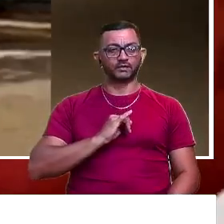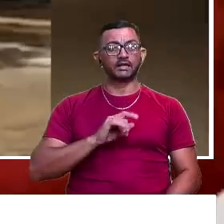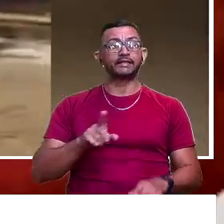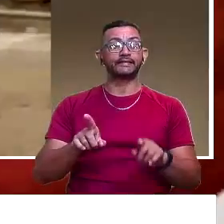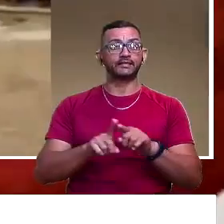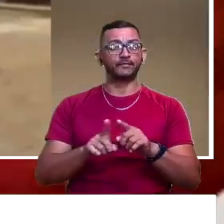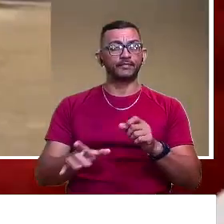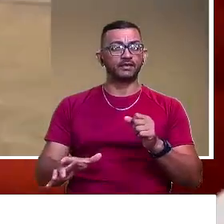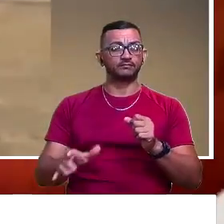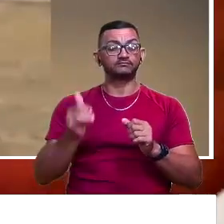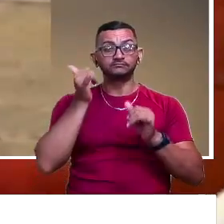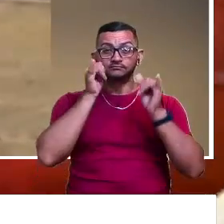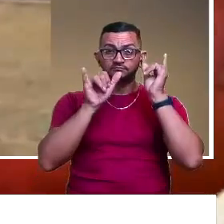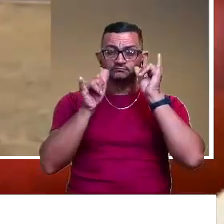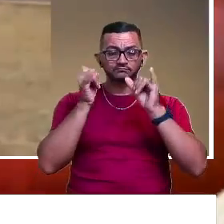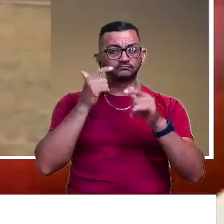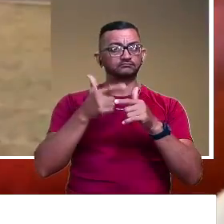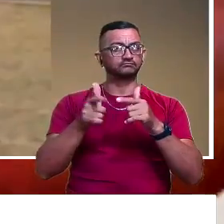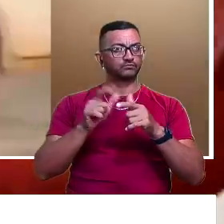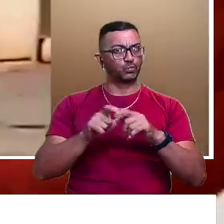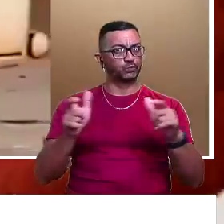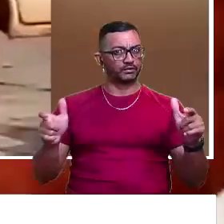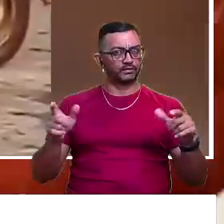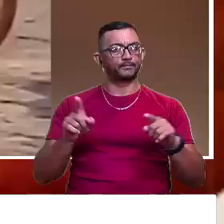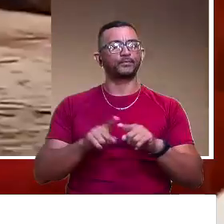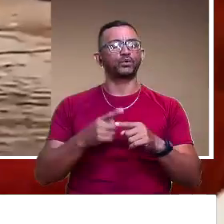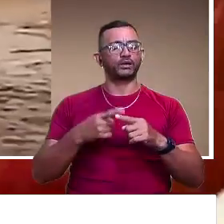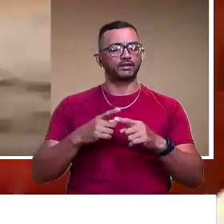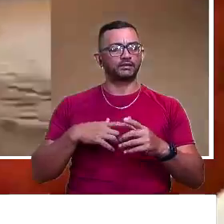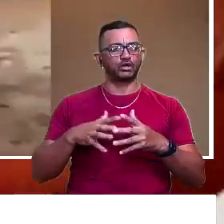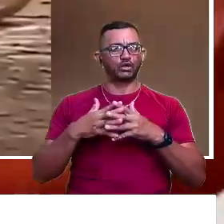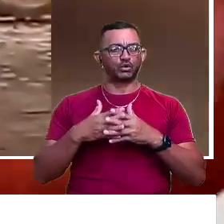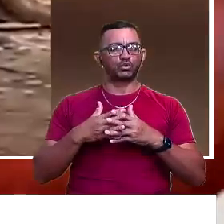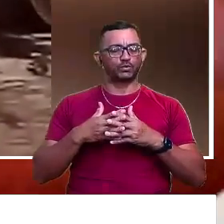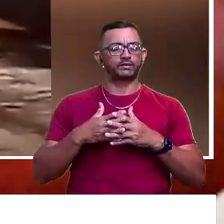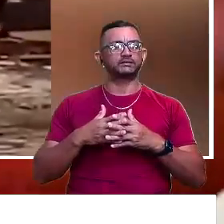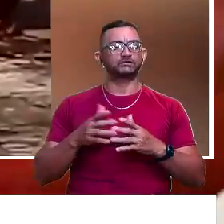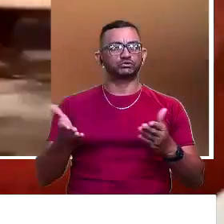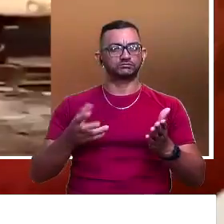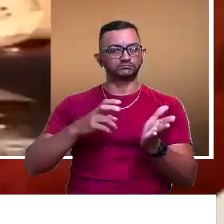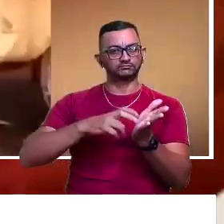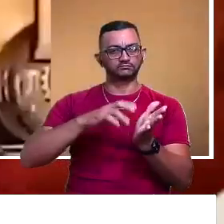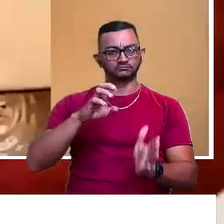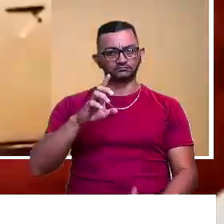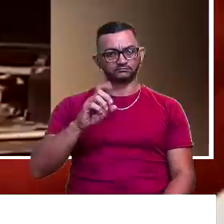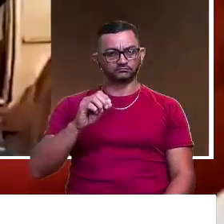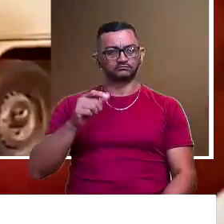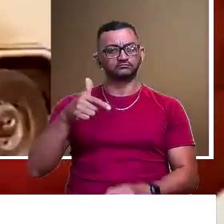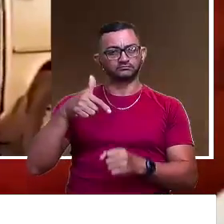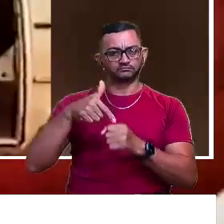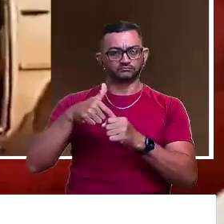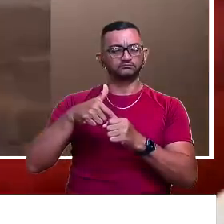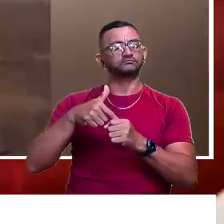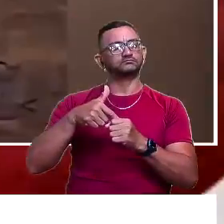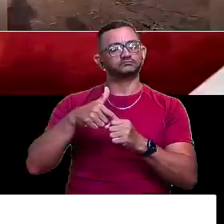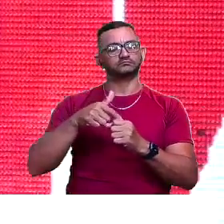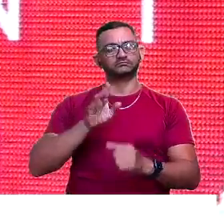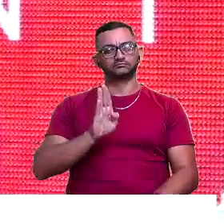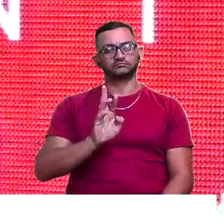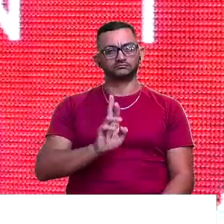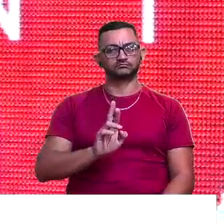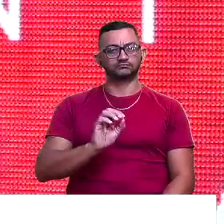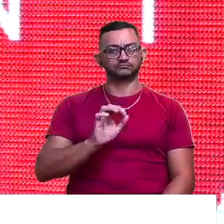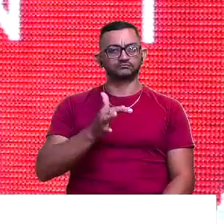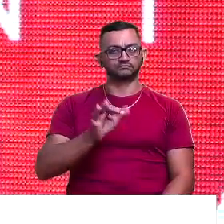Imperatriz para também conter tudo isso, porque a situação foi complicadíssima por lá. Hoje cedo, posto de